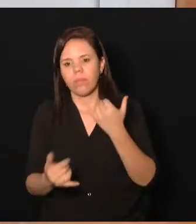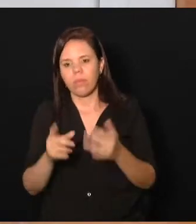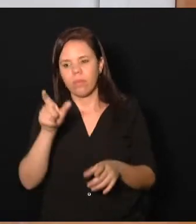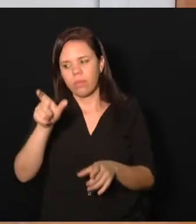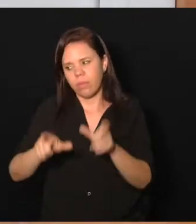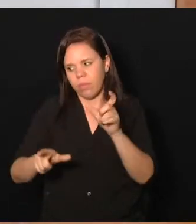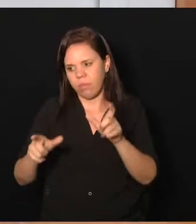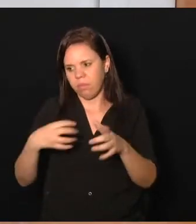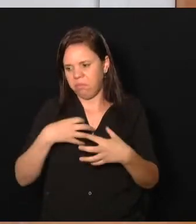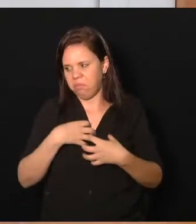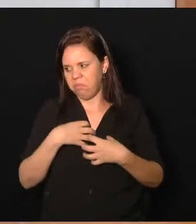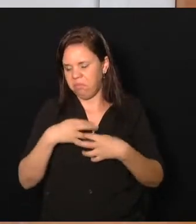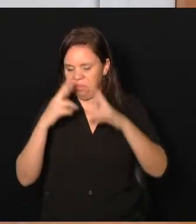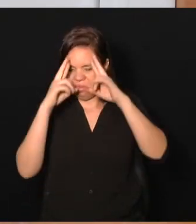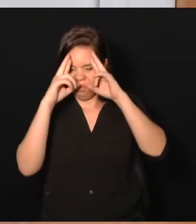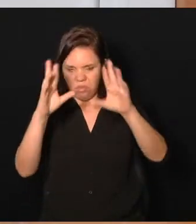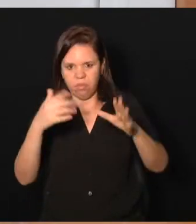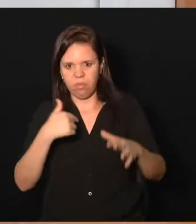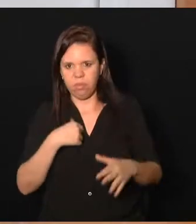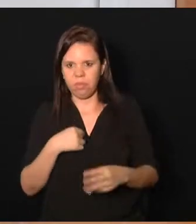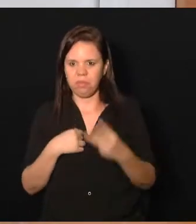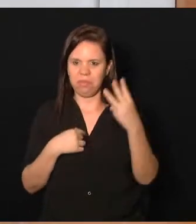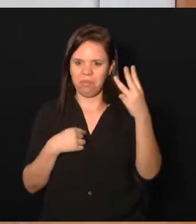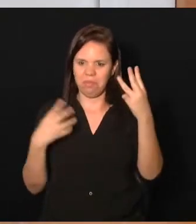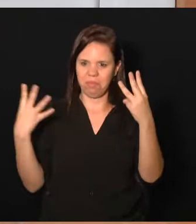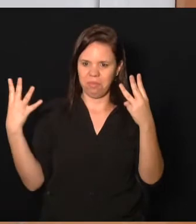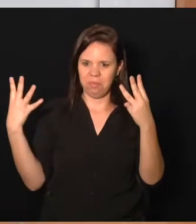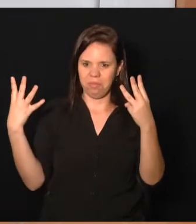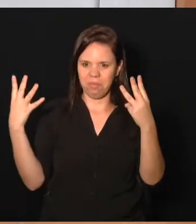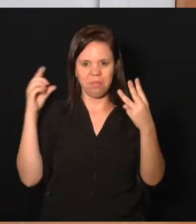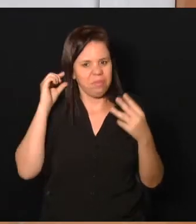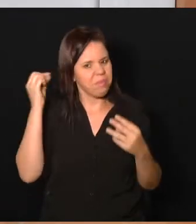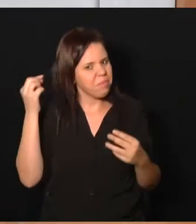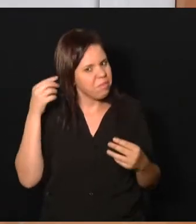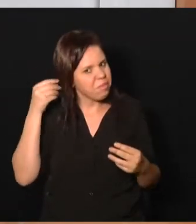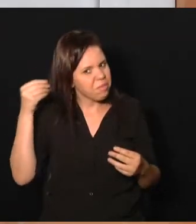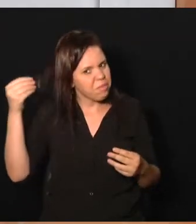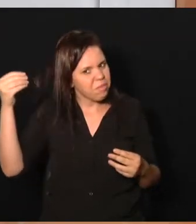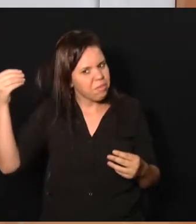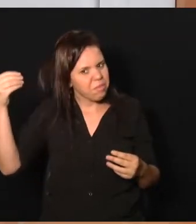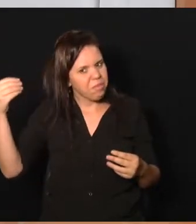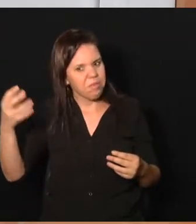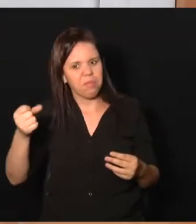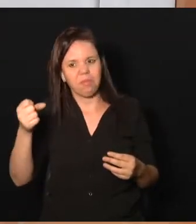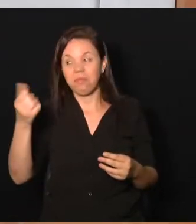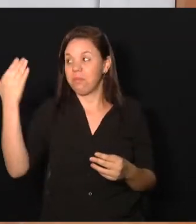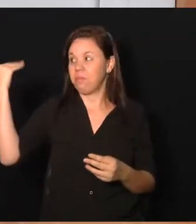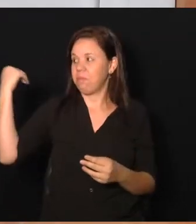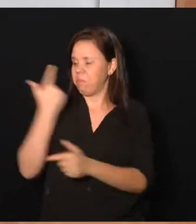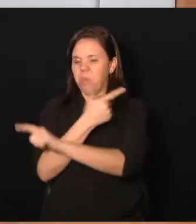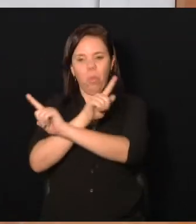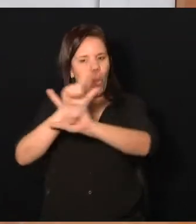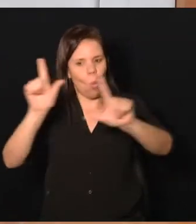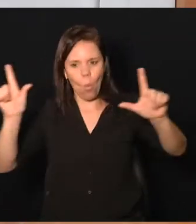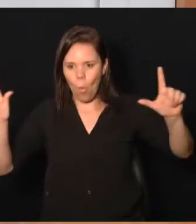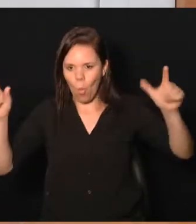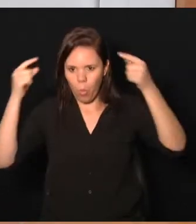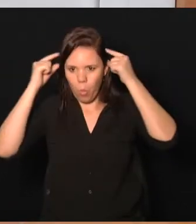as pessoas. E eu tô com uns 3, 4 só cabelos brancos. À época eu não tinha nenhum cabelo branco.